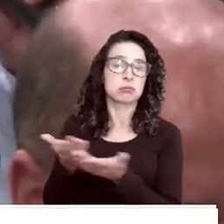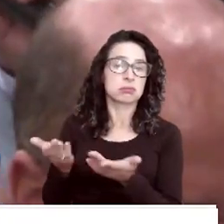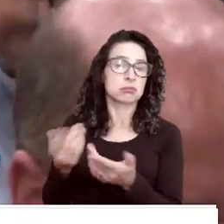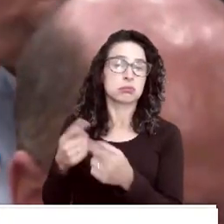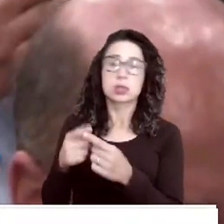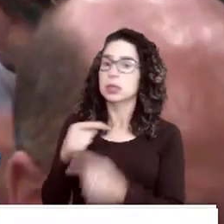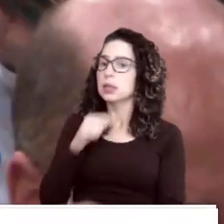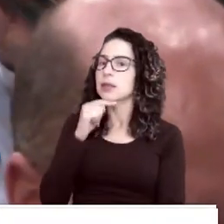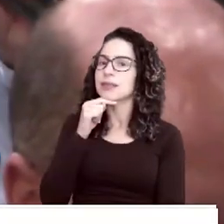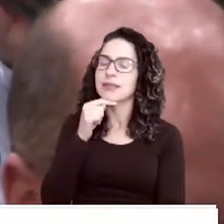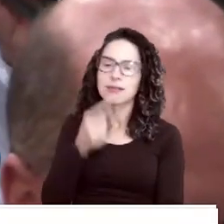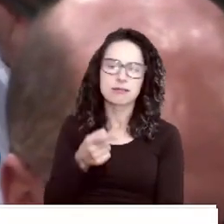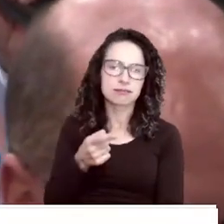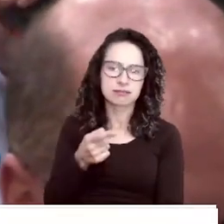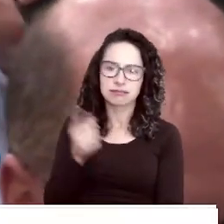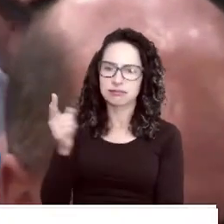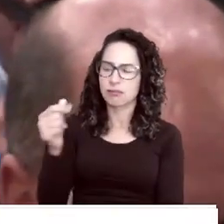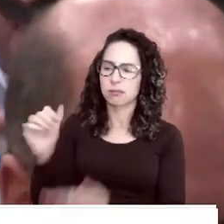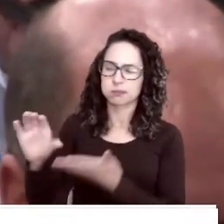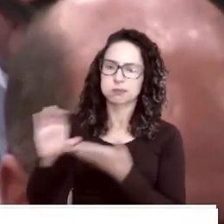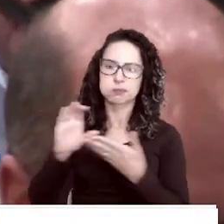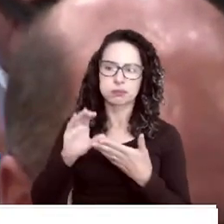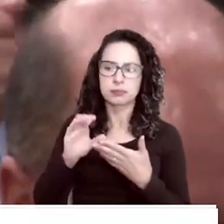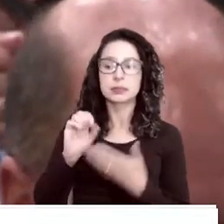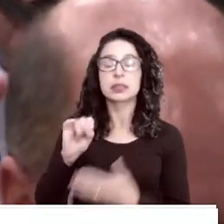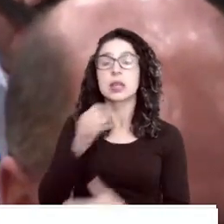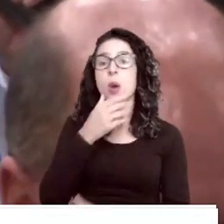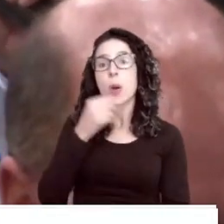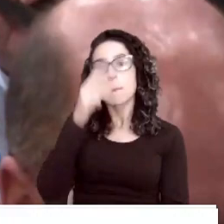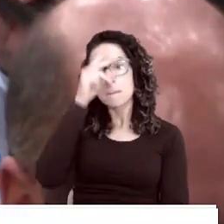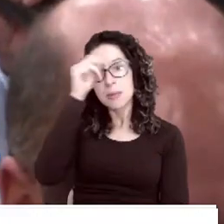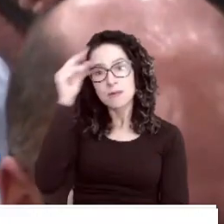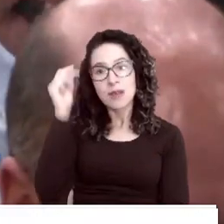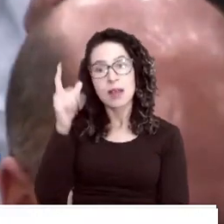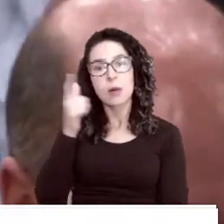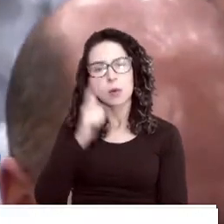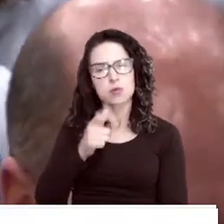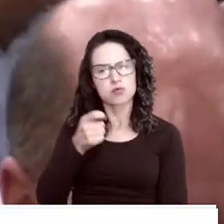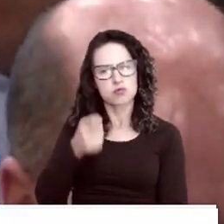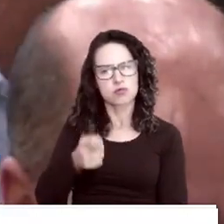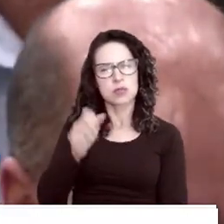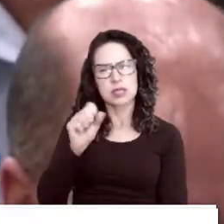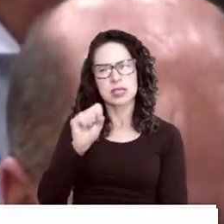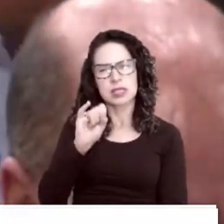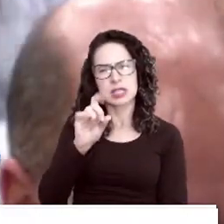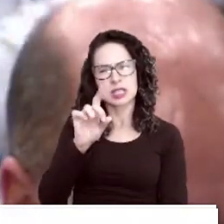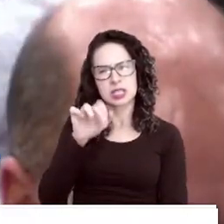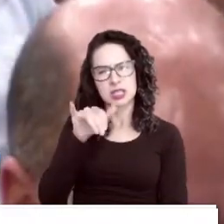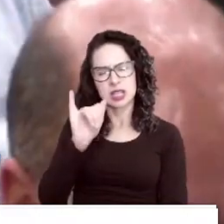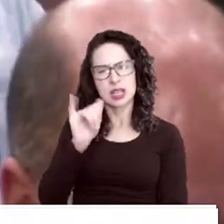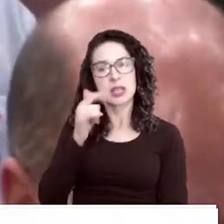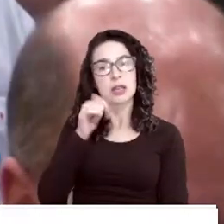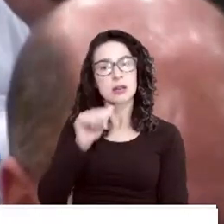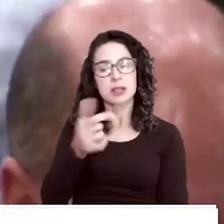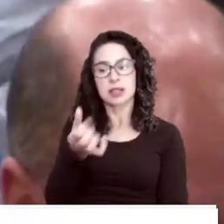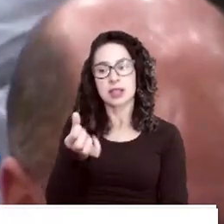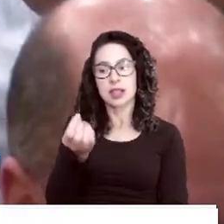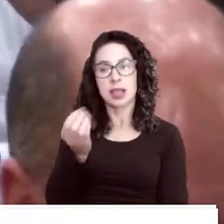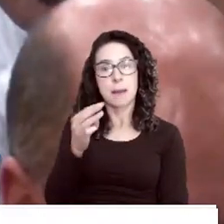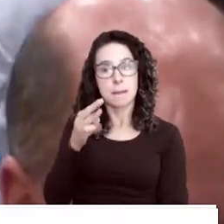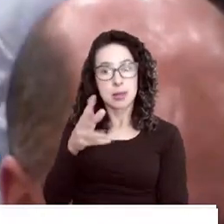conseguimos esse recurso. Se o prefeito endurece na época, que era esse negócio de 60 milhões, igual a Vossa Excelência está falando,